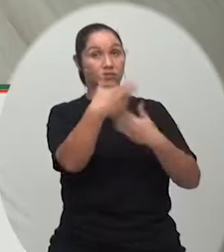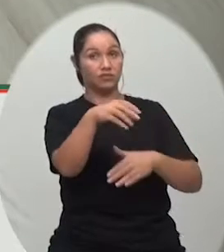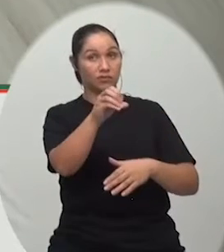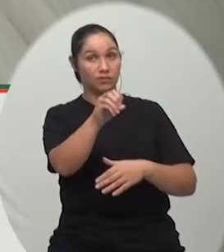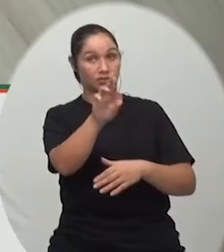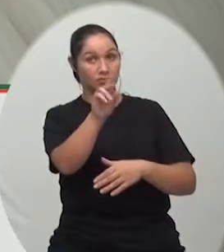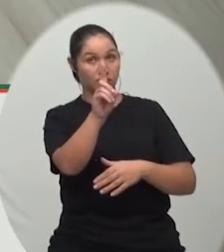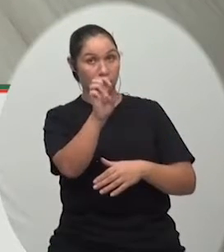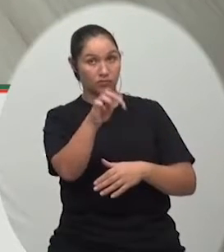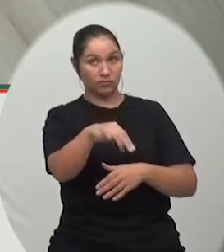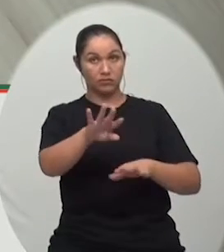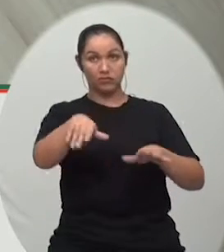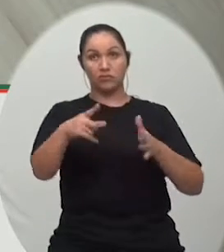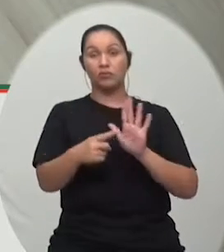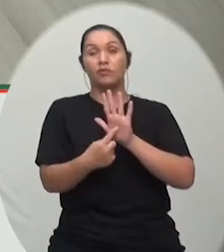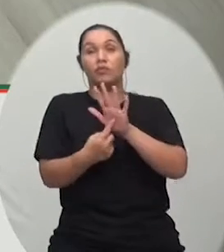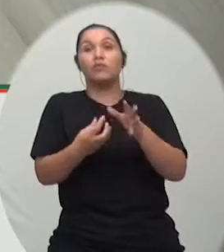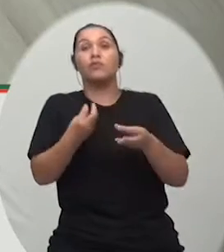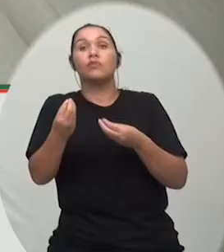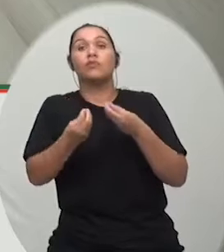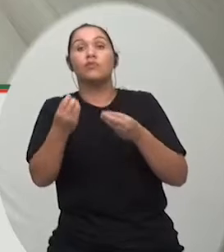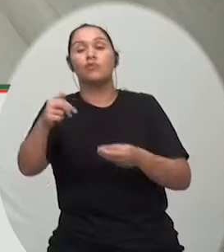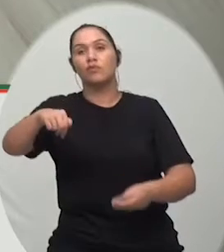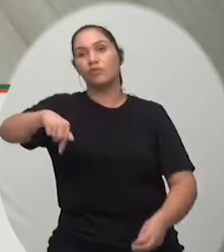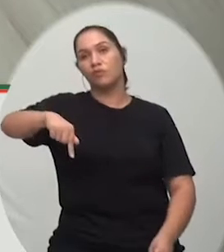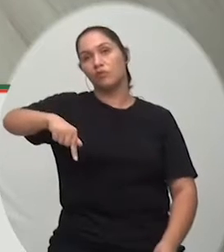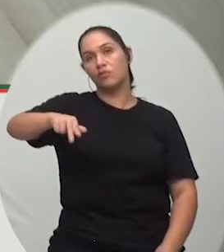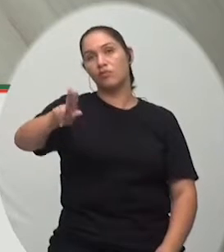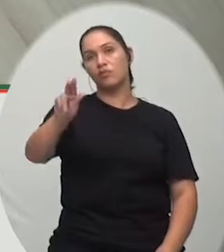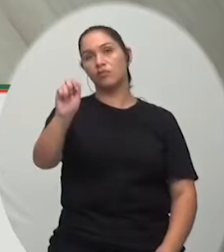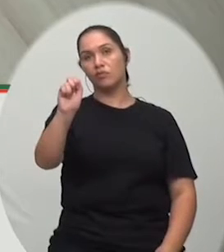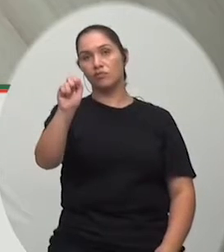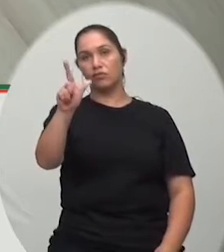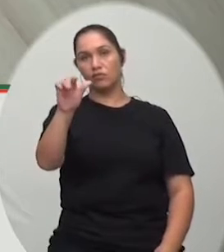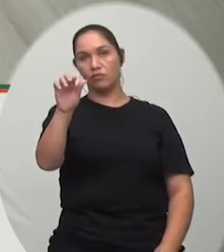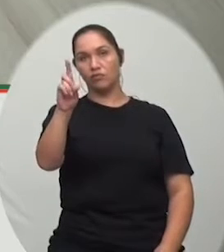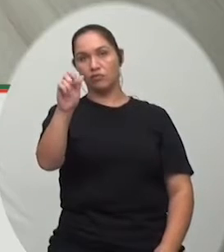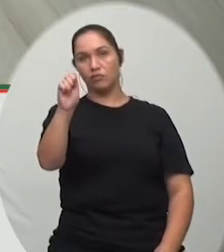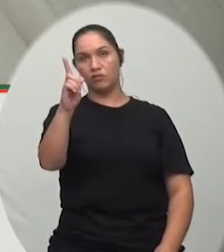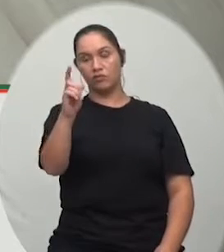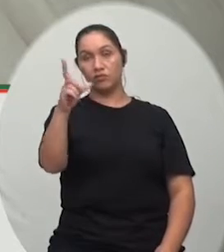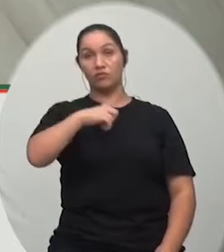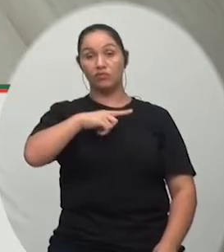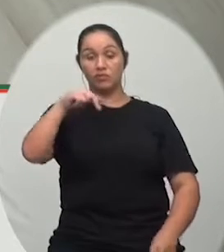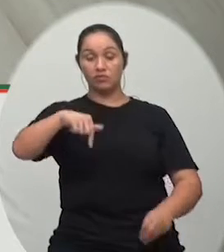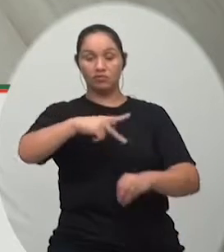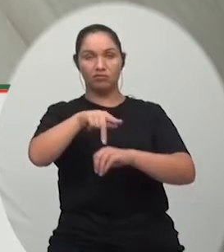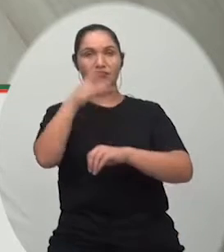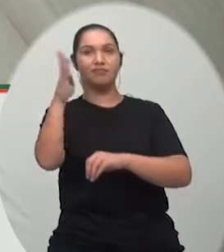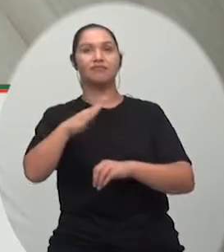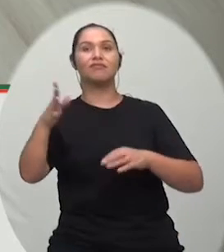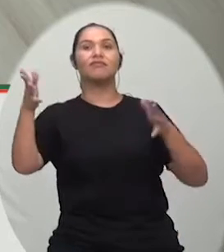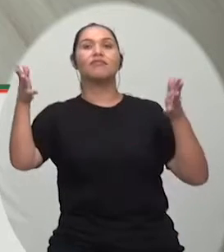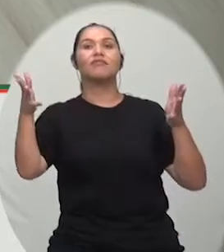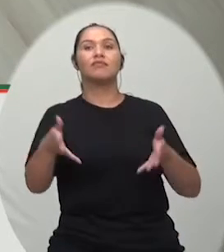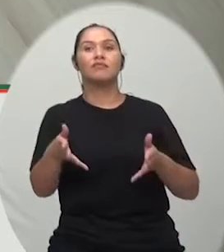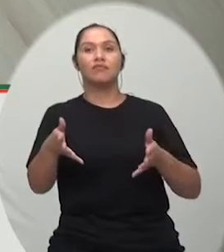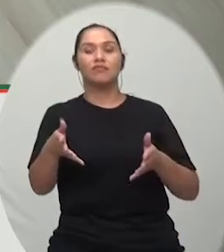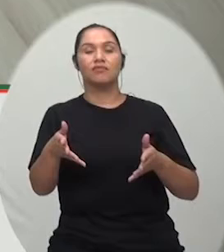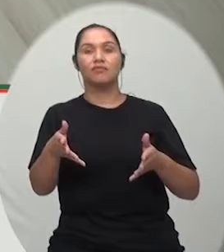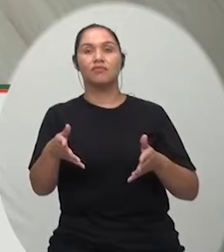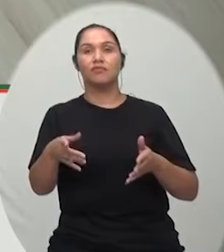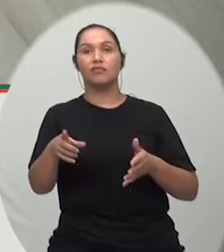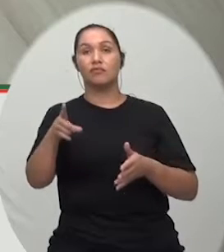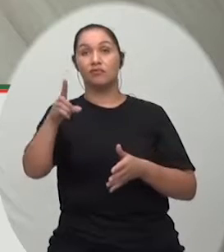Representa um reconhecimento público da qualidade de graduações em Direito no Brasil. Nesta edição, dos